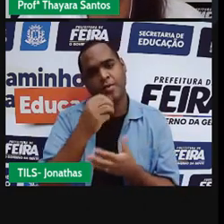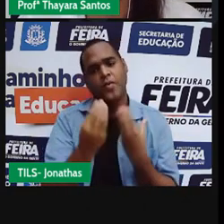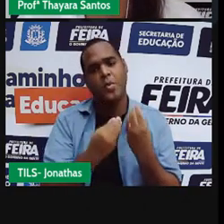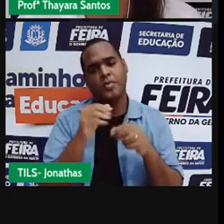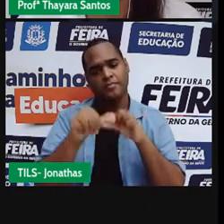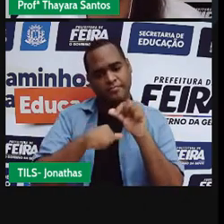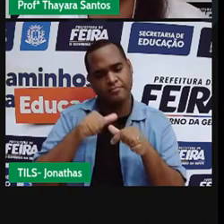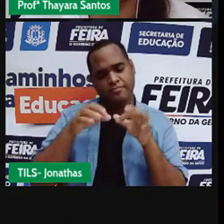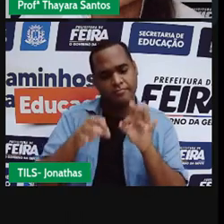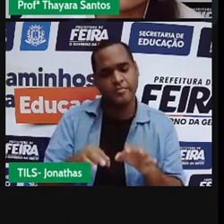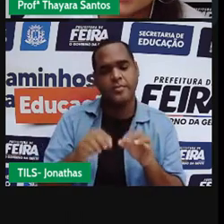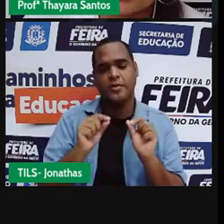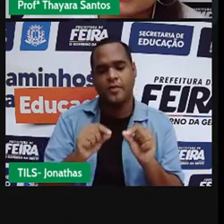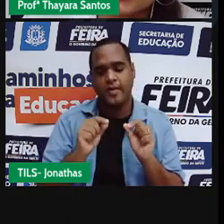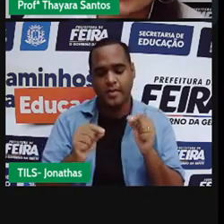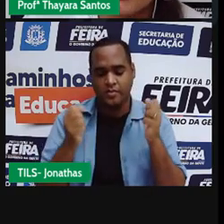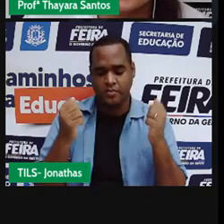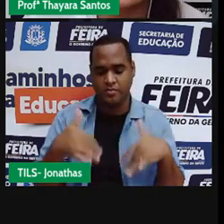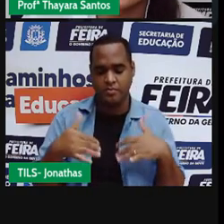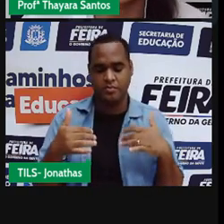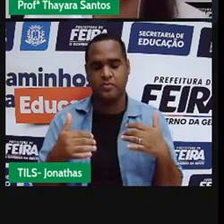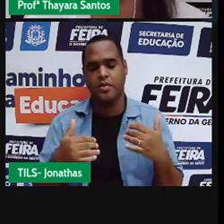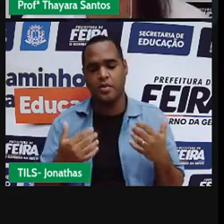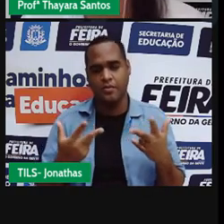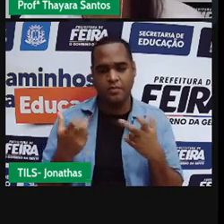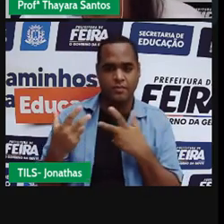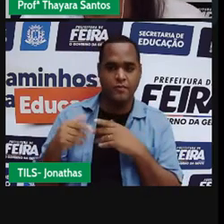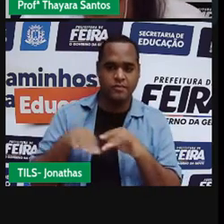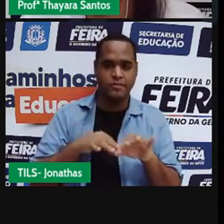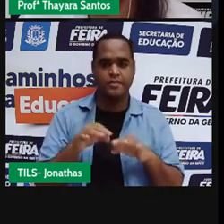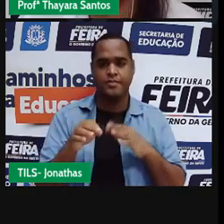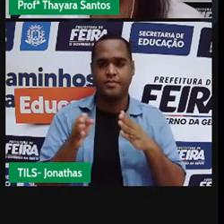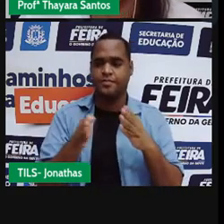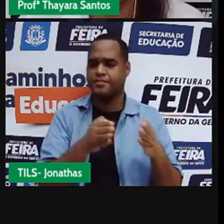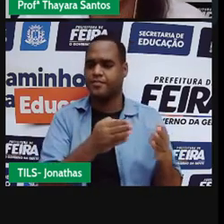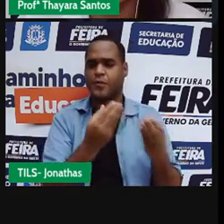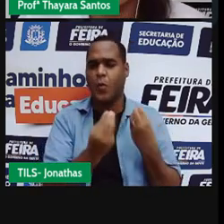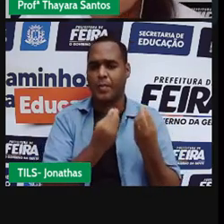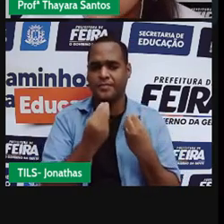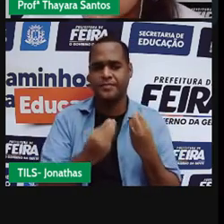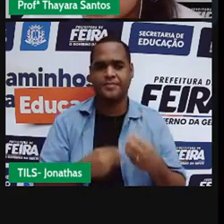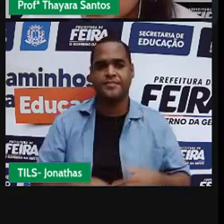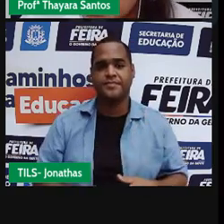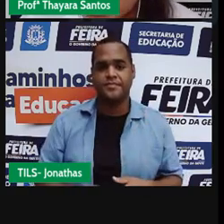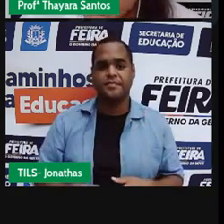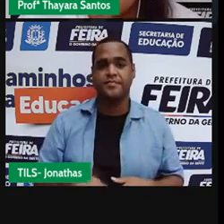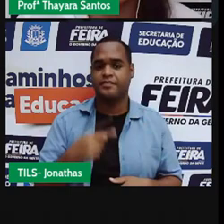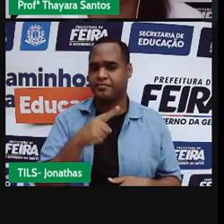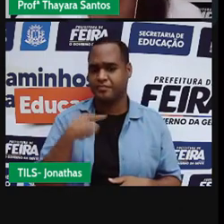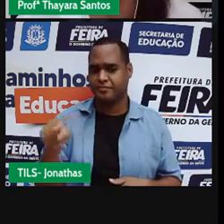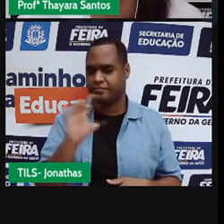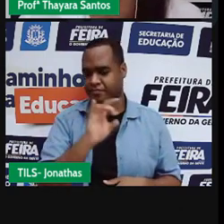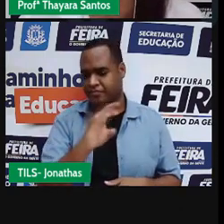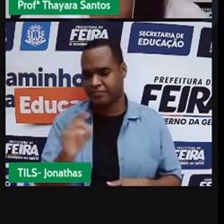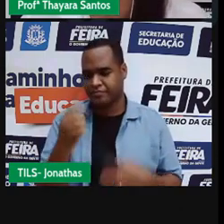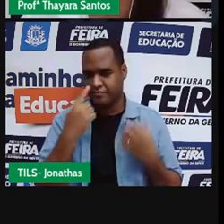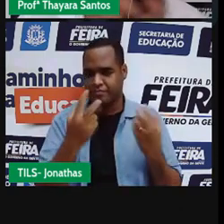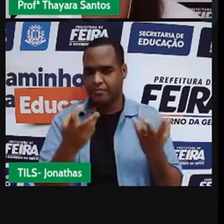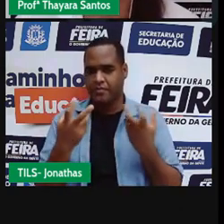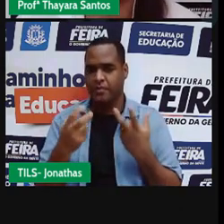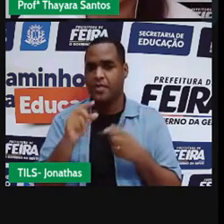né, de estado físico, e como é que os átomos estão organizados em cada um desses estados físicos. E como vocês perceberam, quem